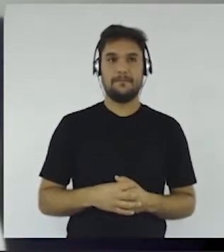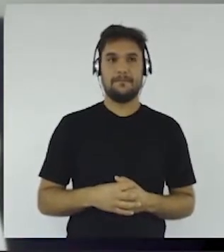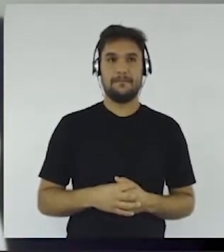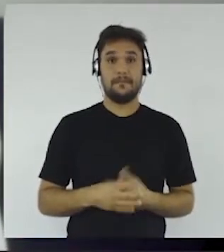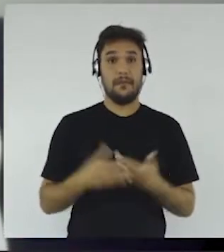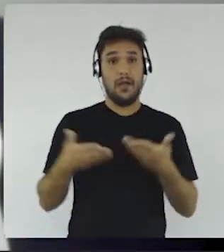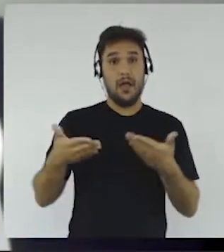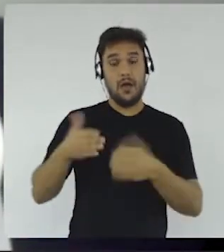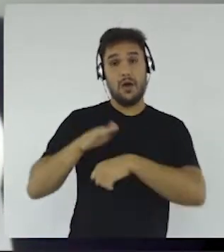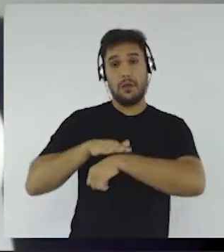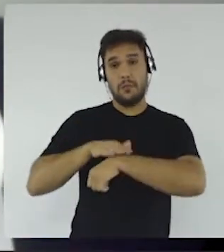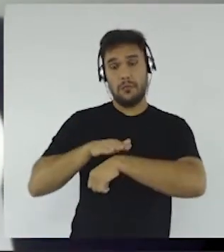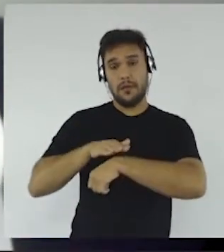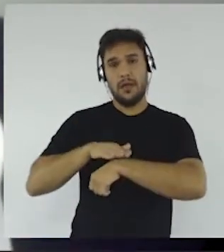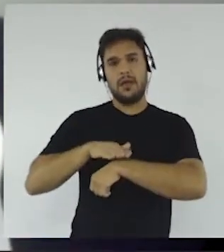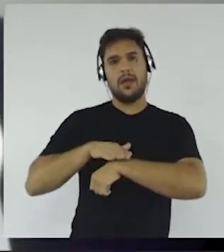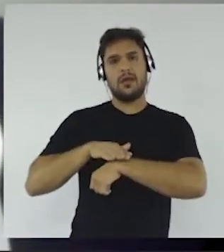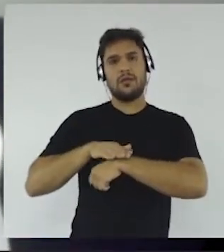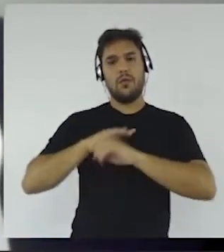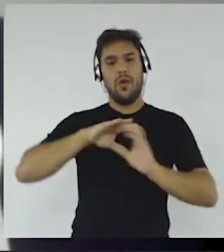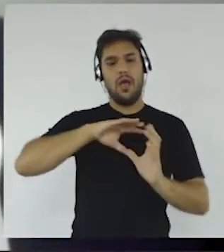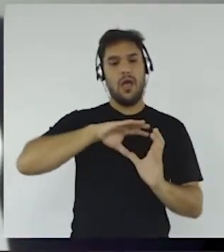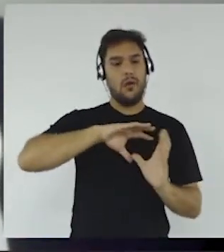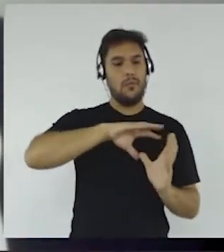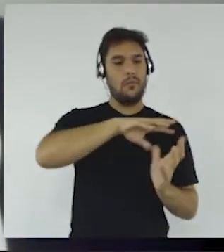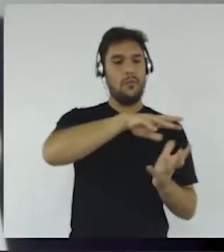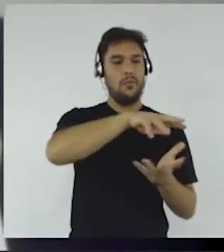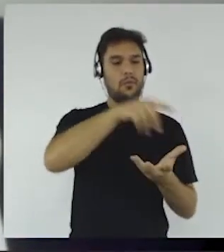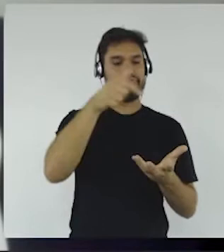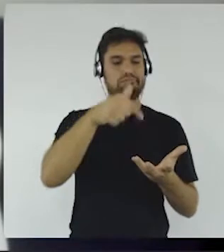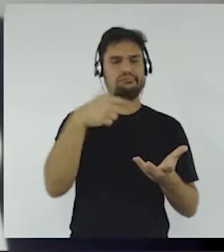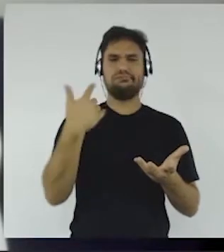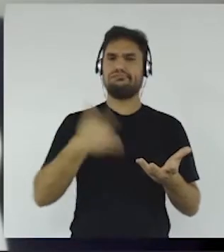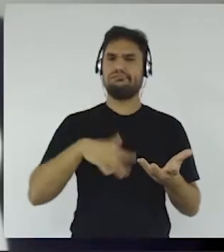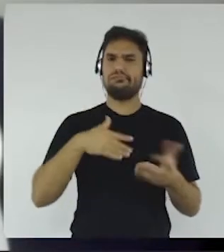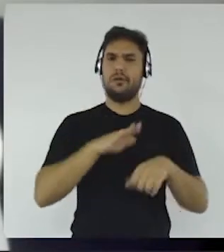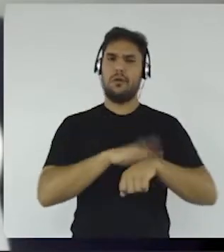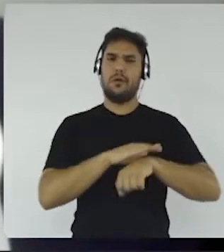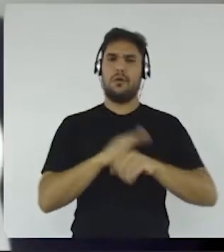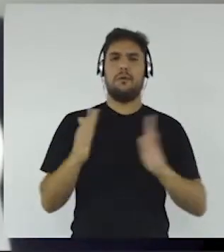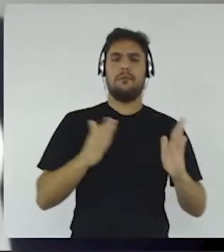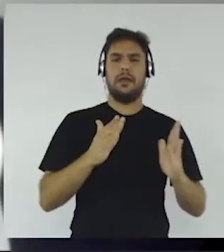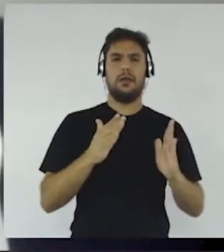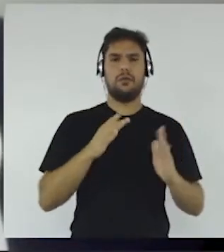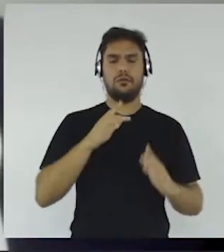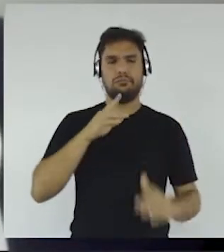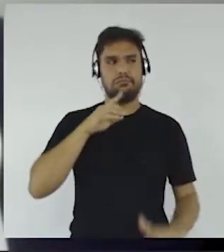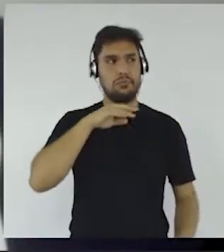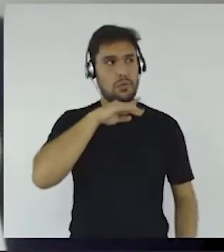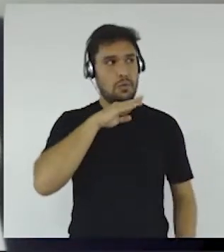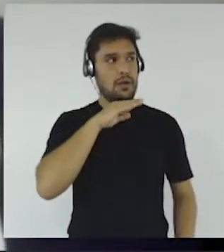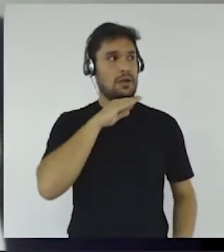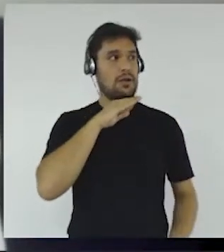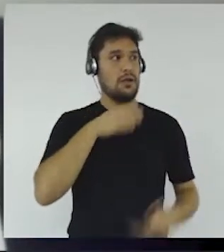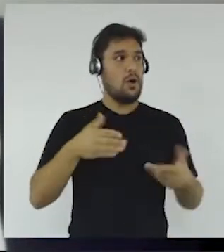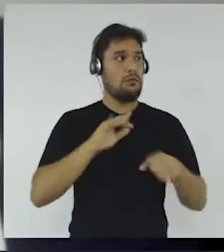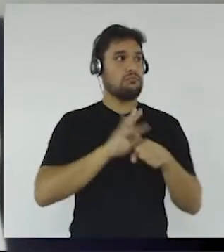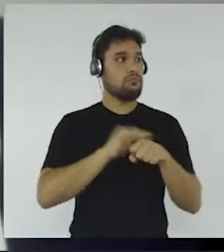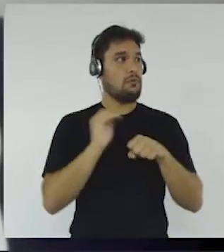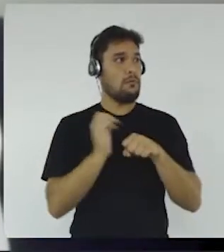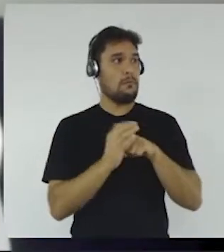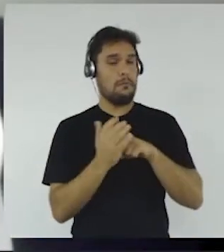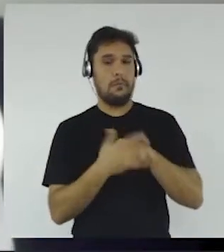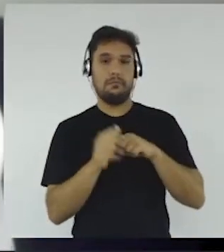nesse momento em que a humanidade atravessa um período cruel da recente pandemia,